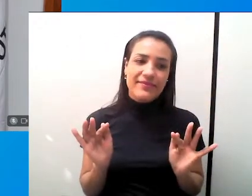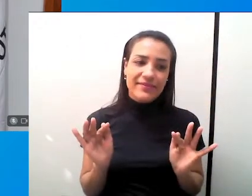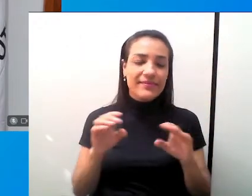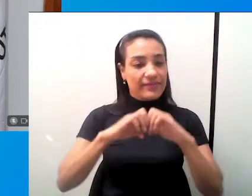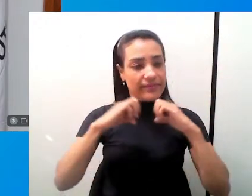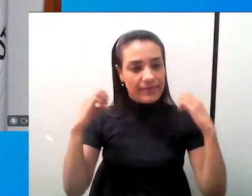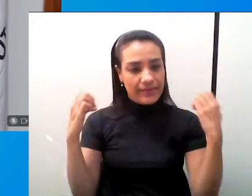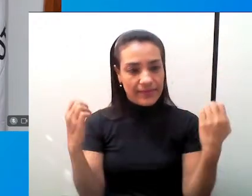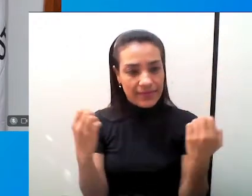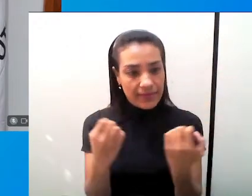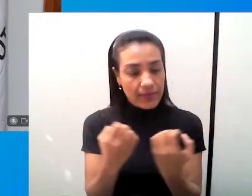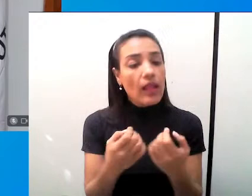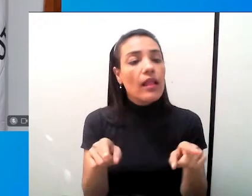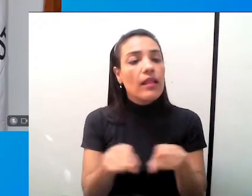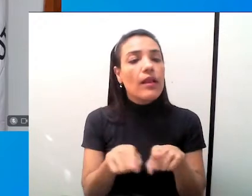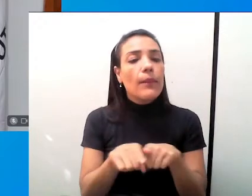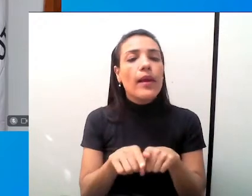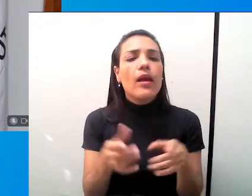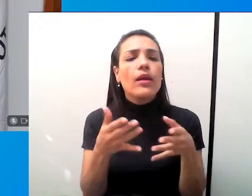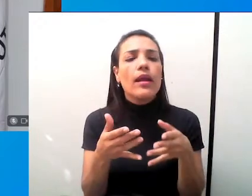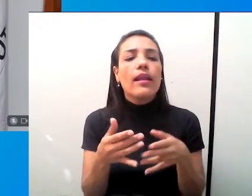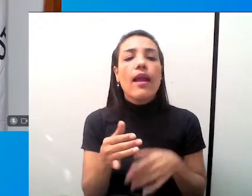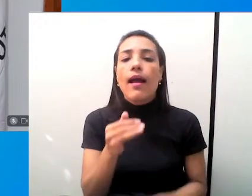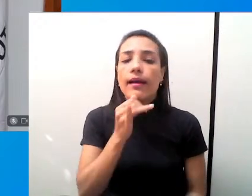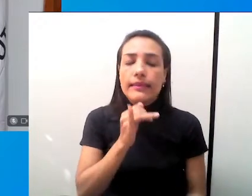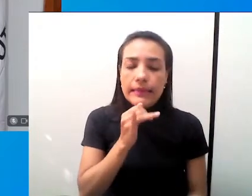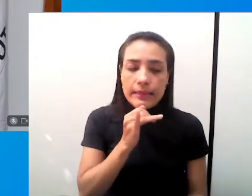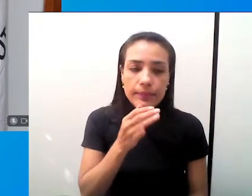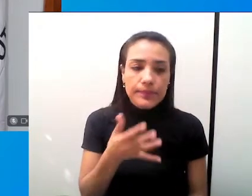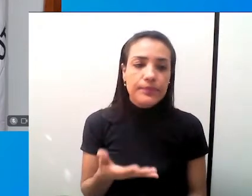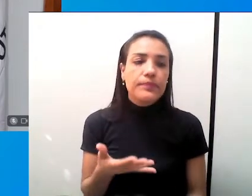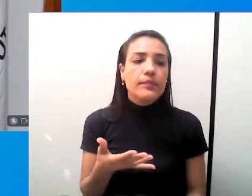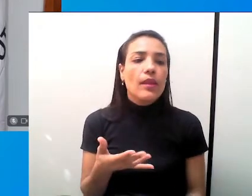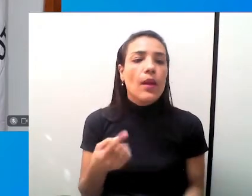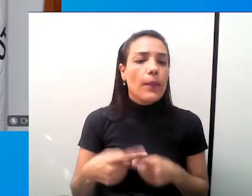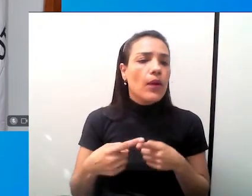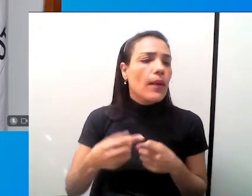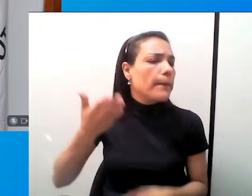Também queria dar um outro exemplo bem simples, mas que lá em